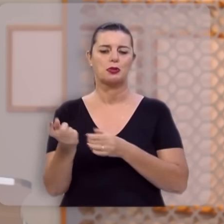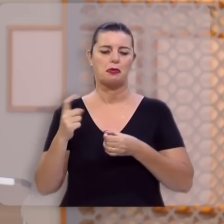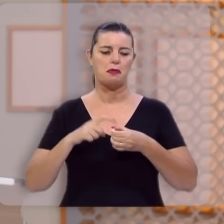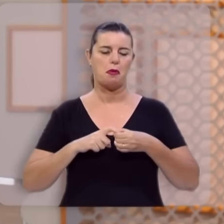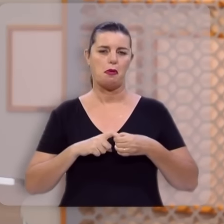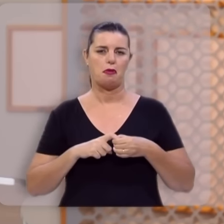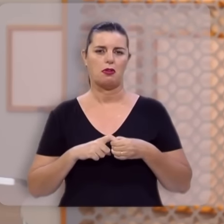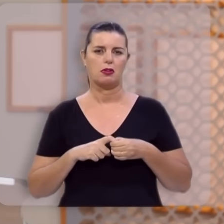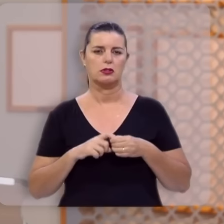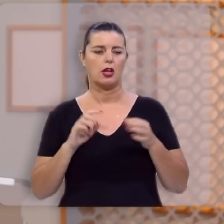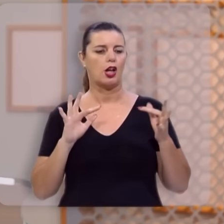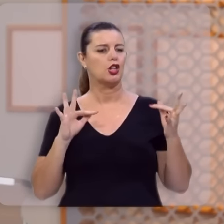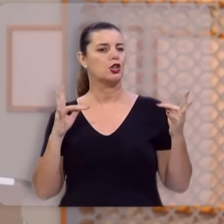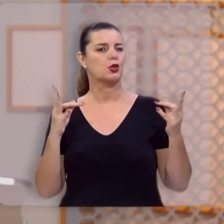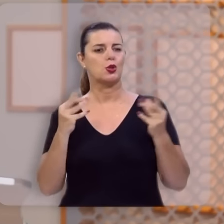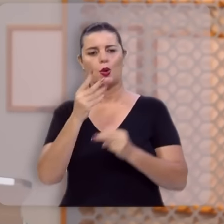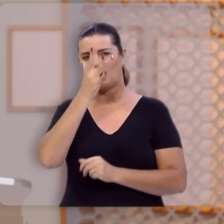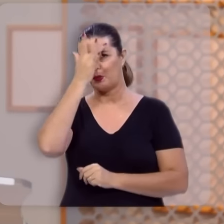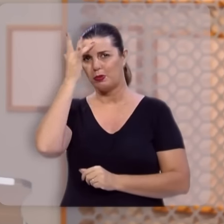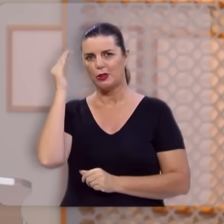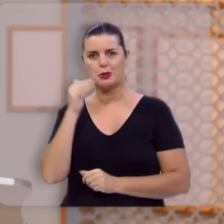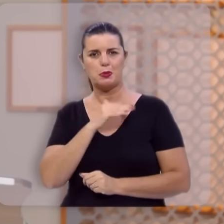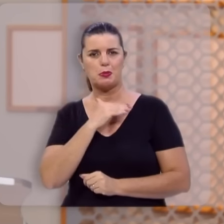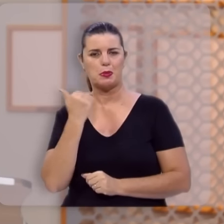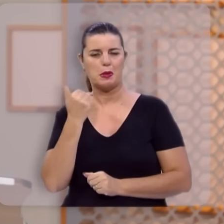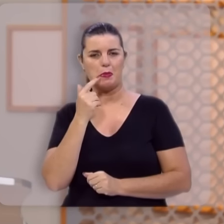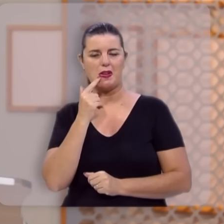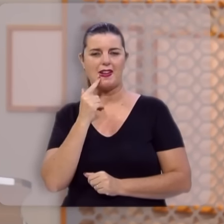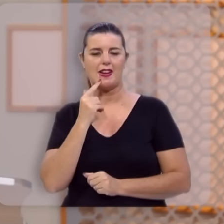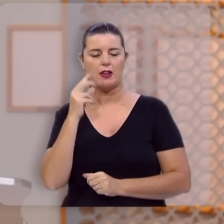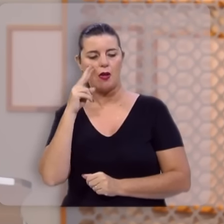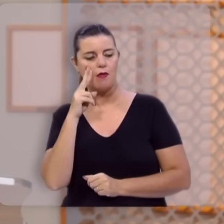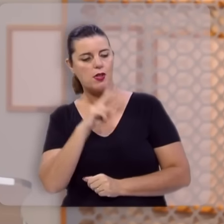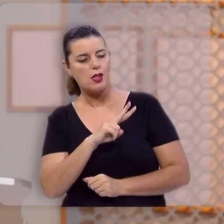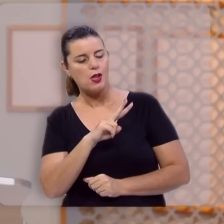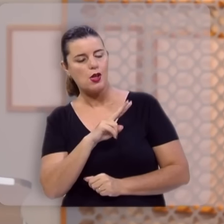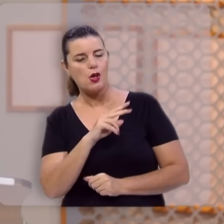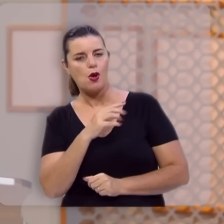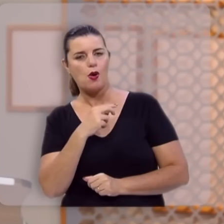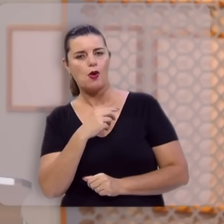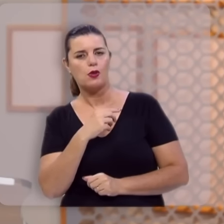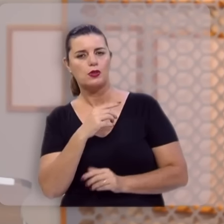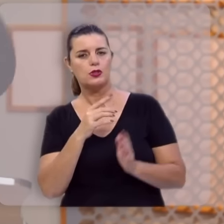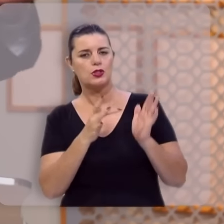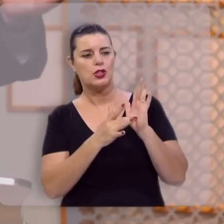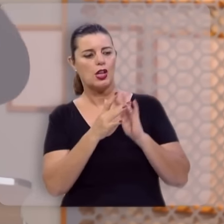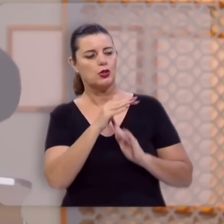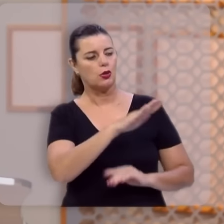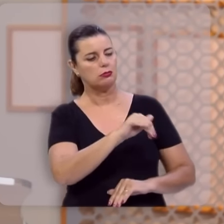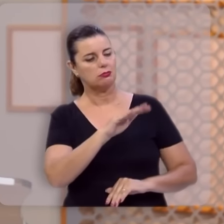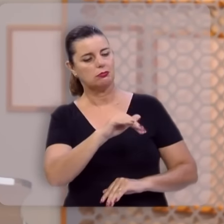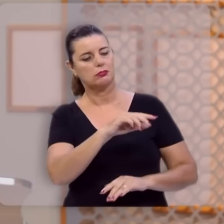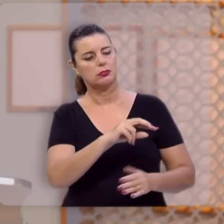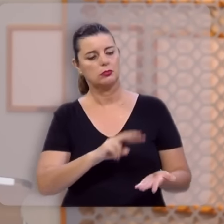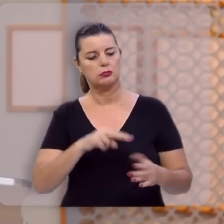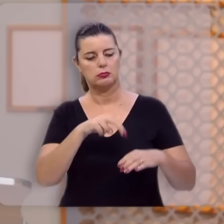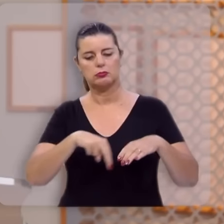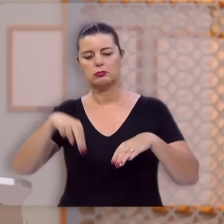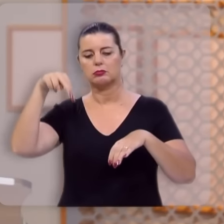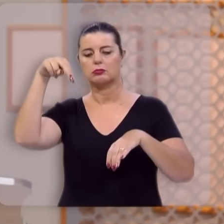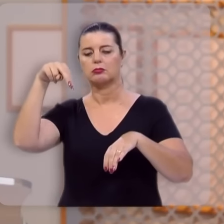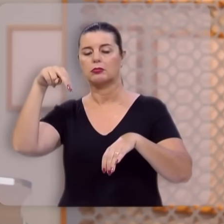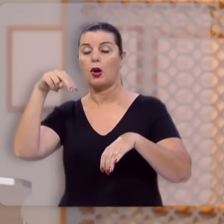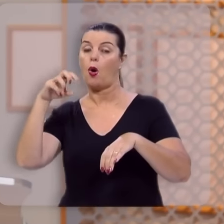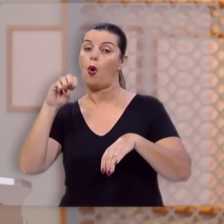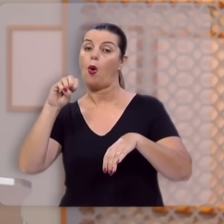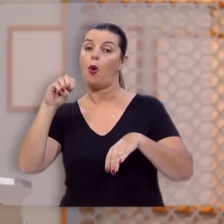virá e todos os mortos ouvirão a sua voz e sairão dos túmulos, uns para a ressurreição da vida,